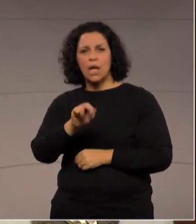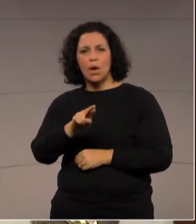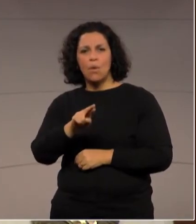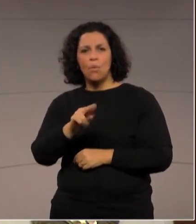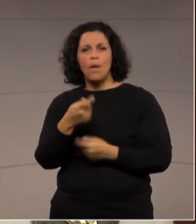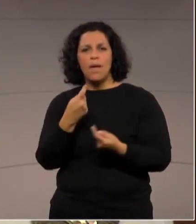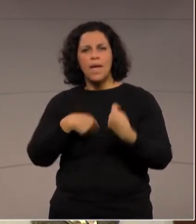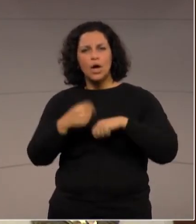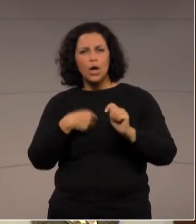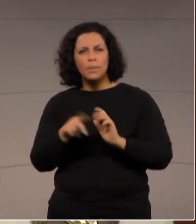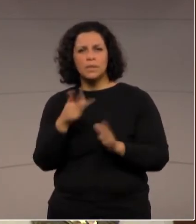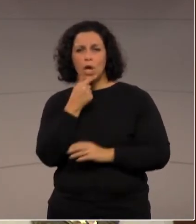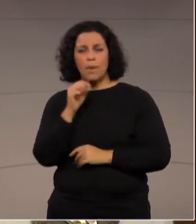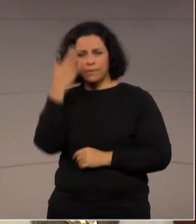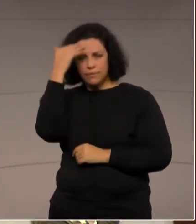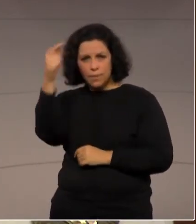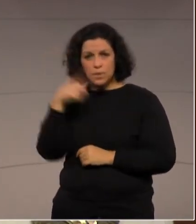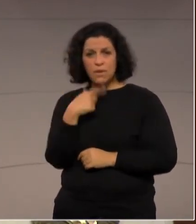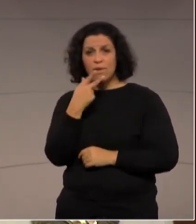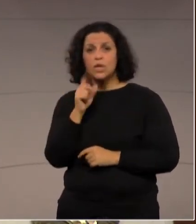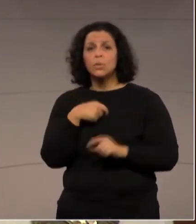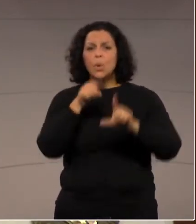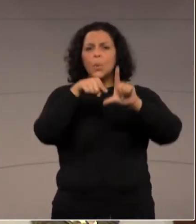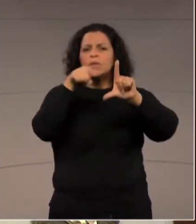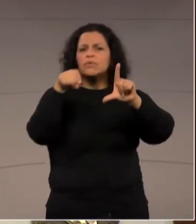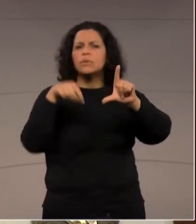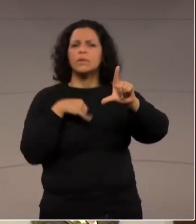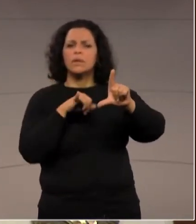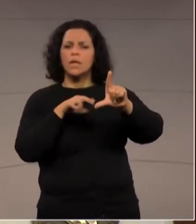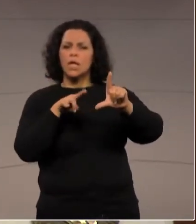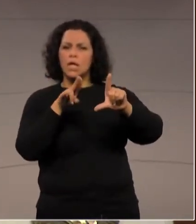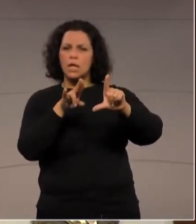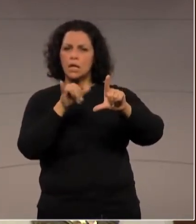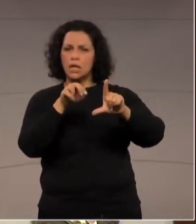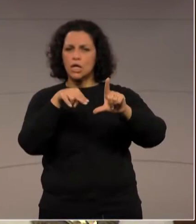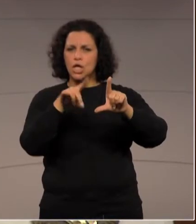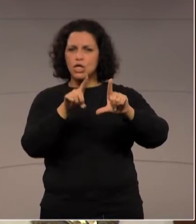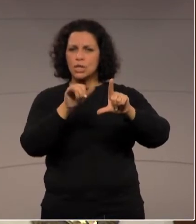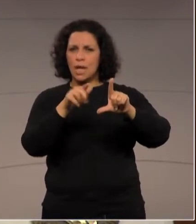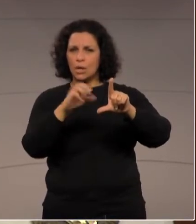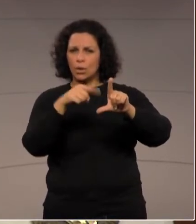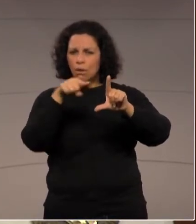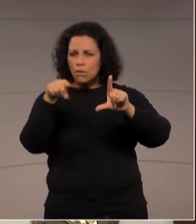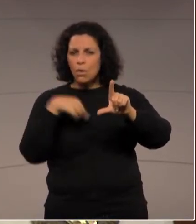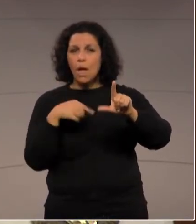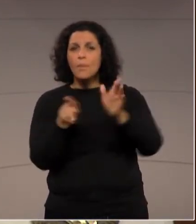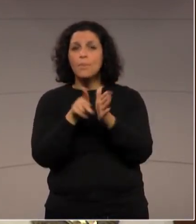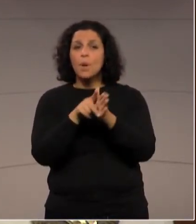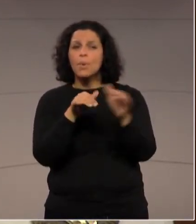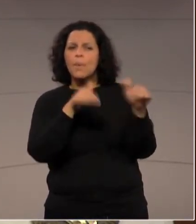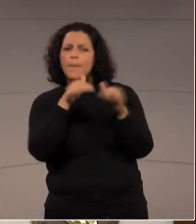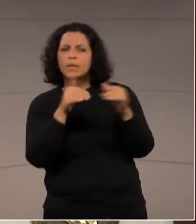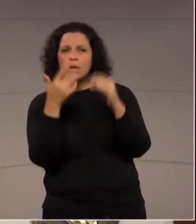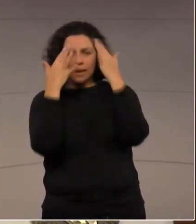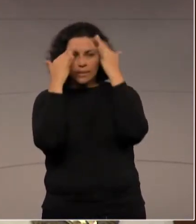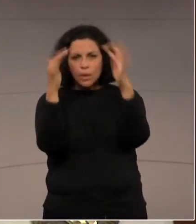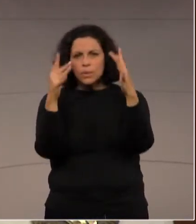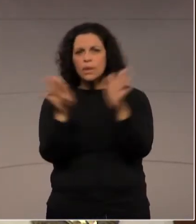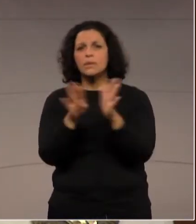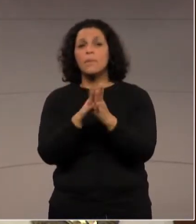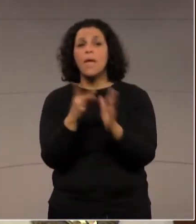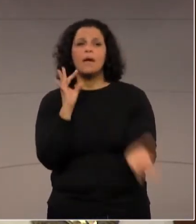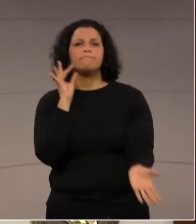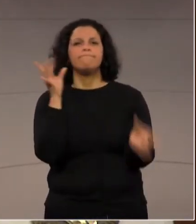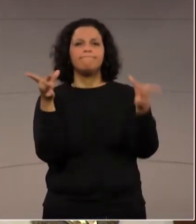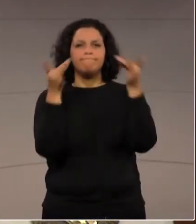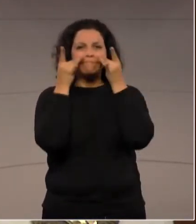trabalha que o indicador é apenas uma mediação entre a teoria ea evidência da realidade e